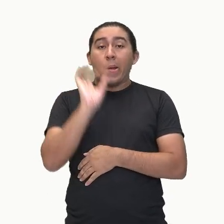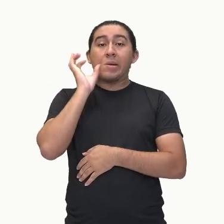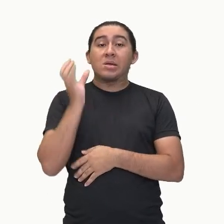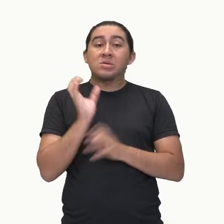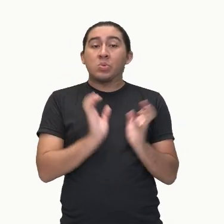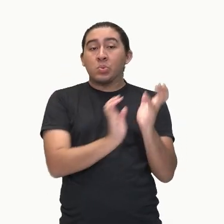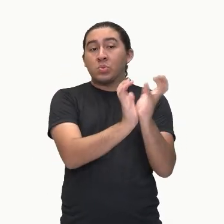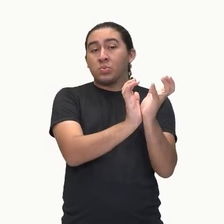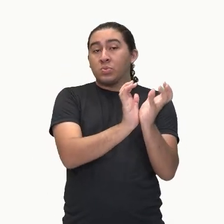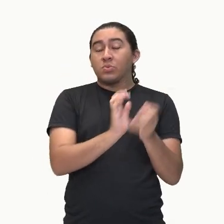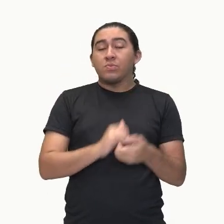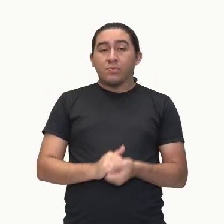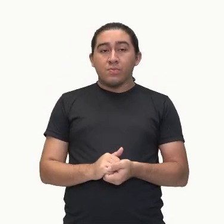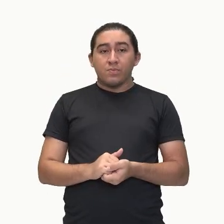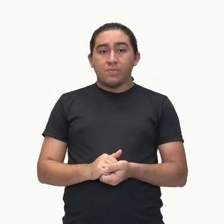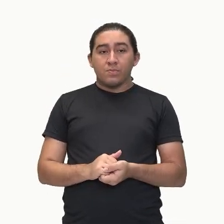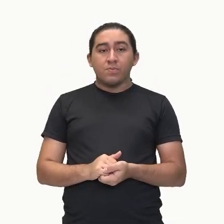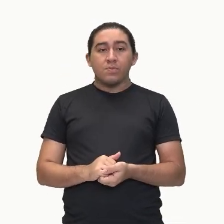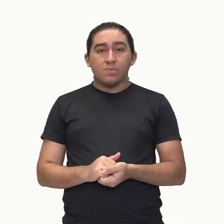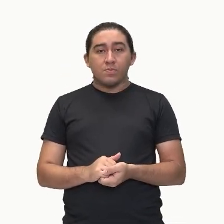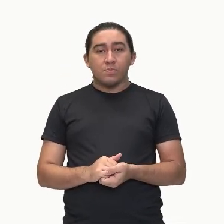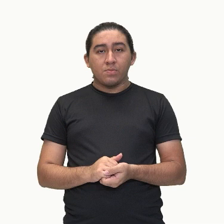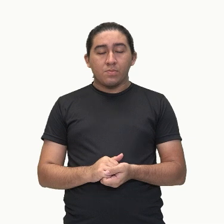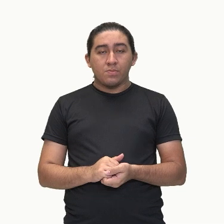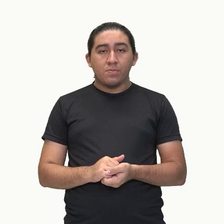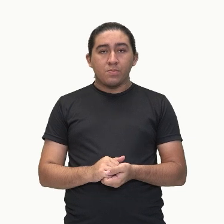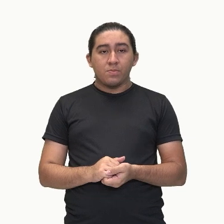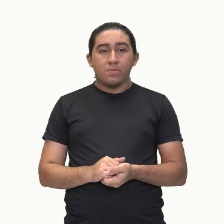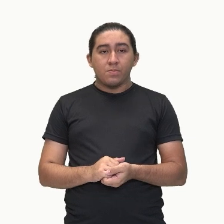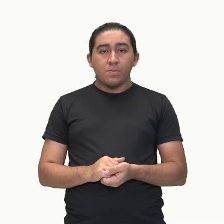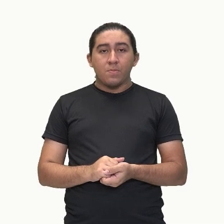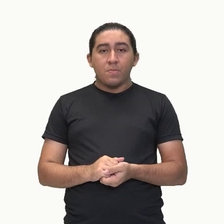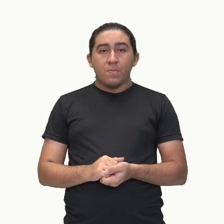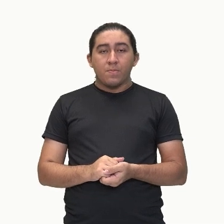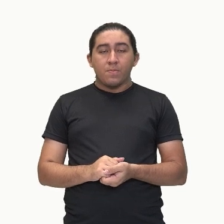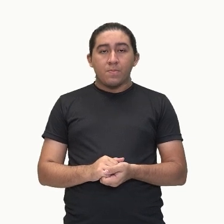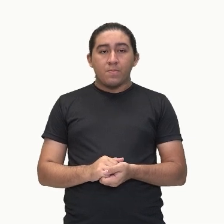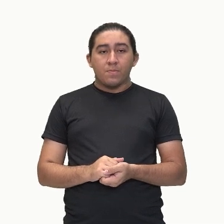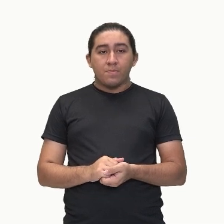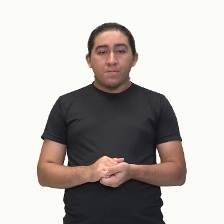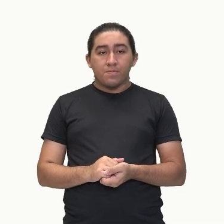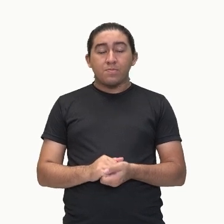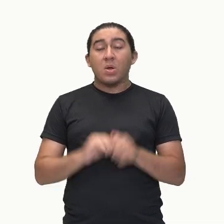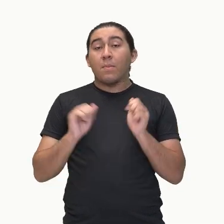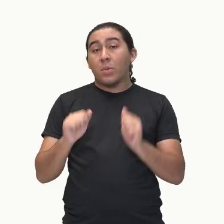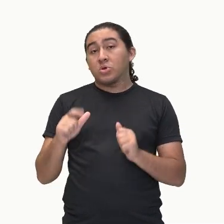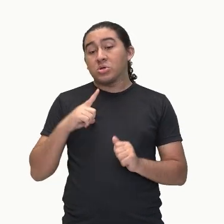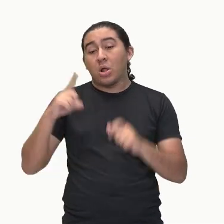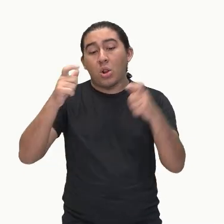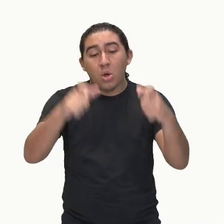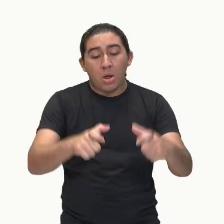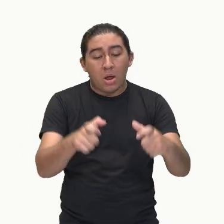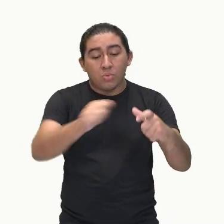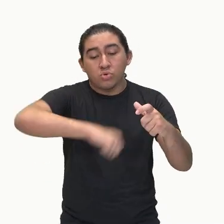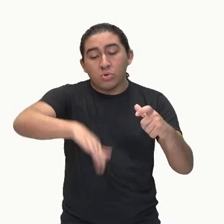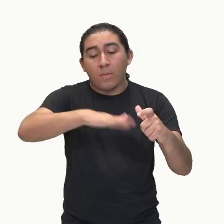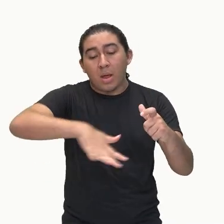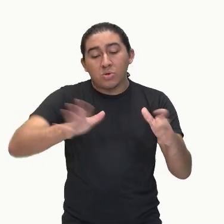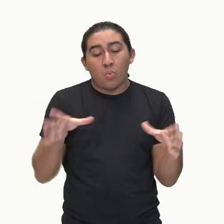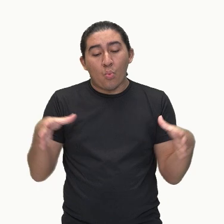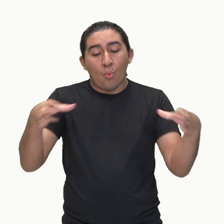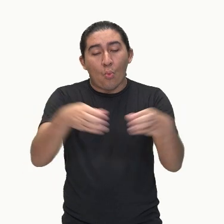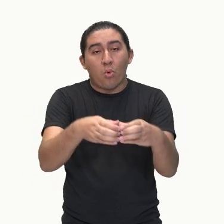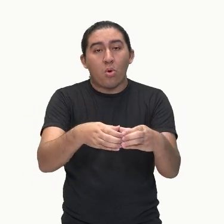feedbacks. E isso pode ser dentro de uma instância local, apenas num espaço restrito,